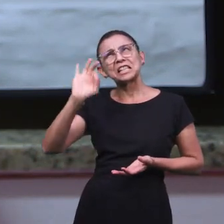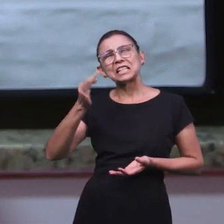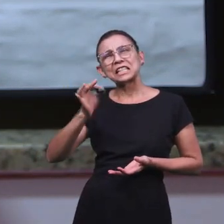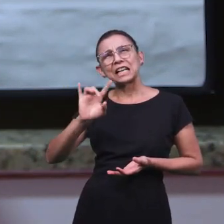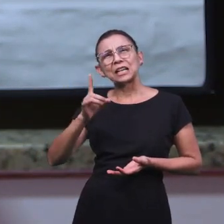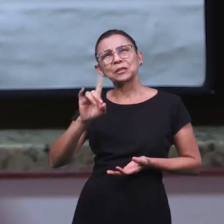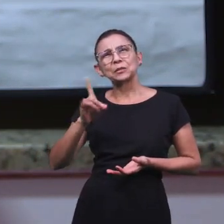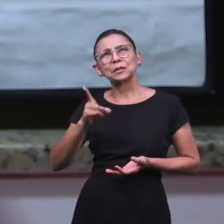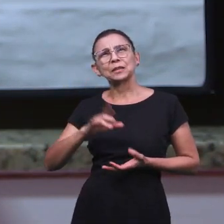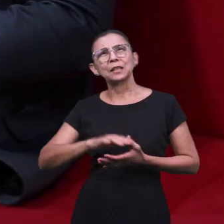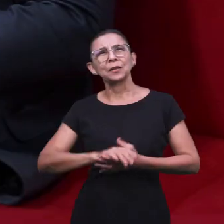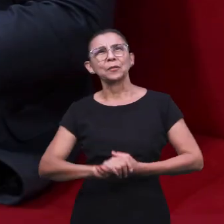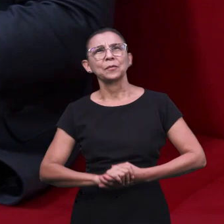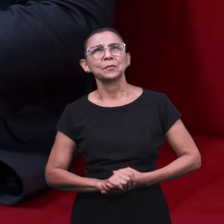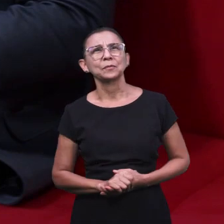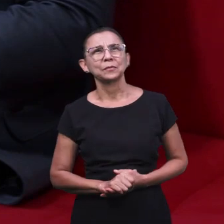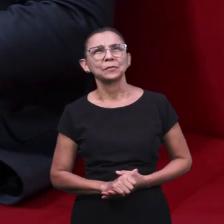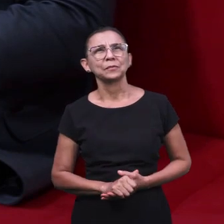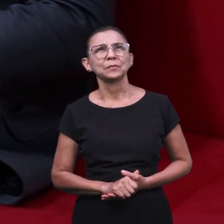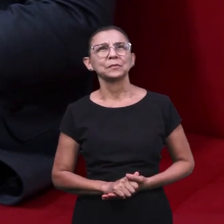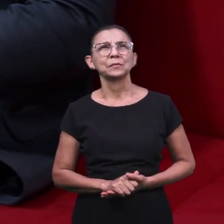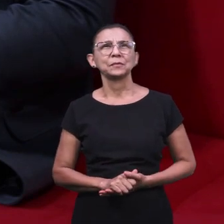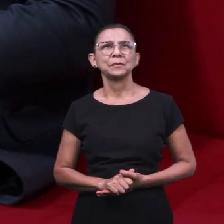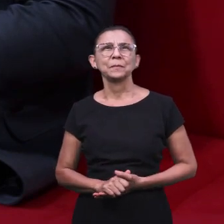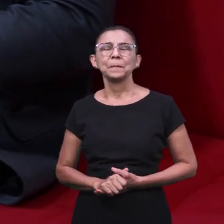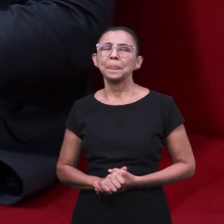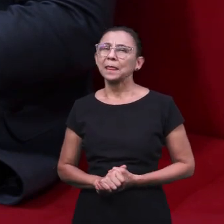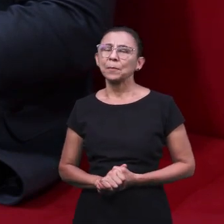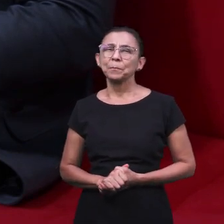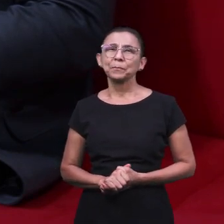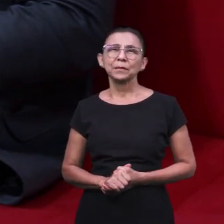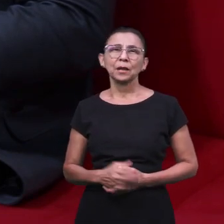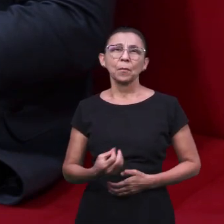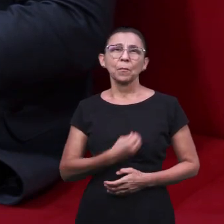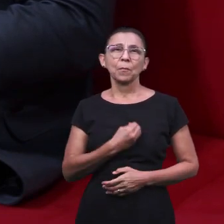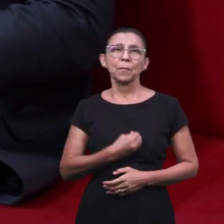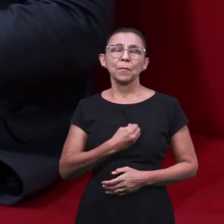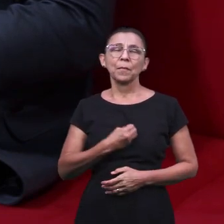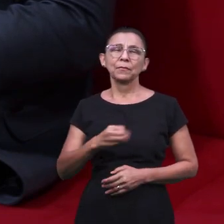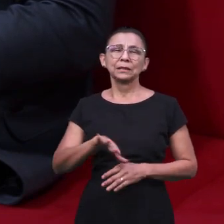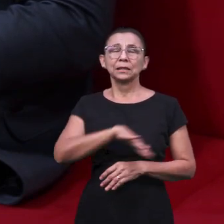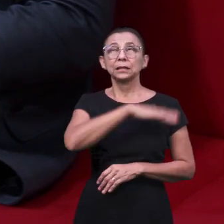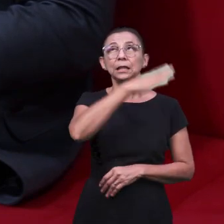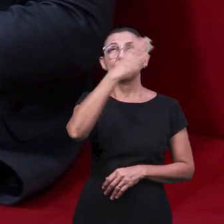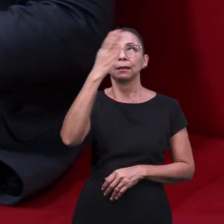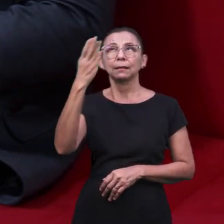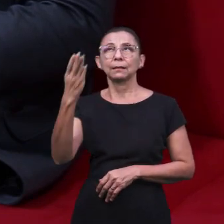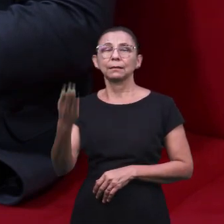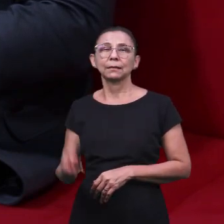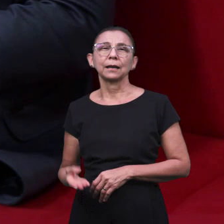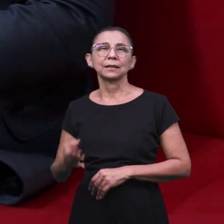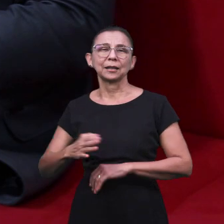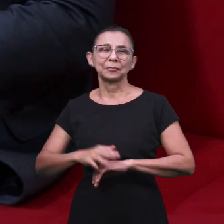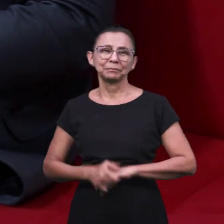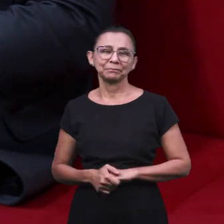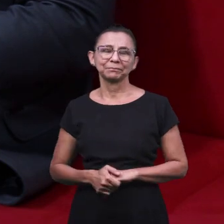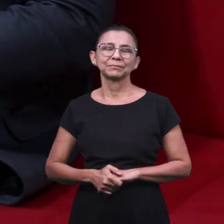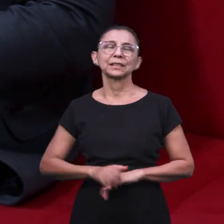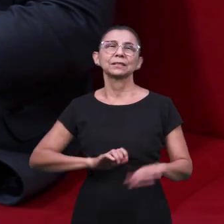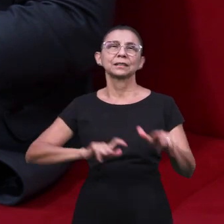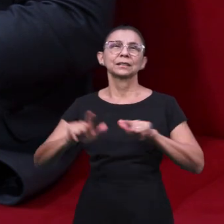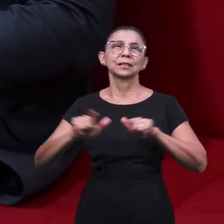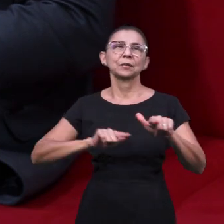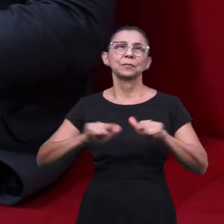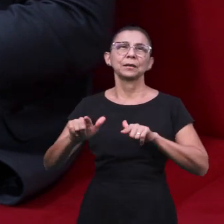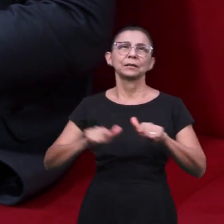Aliás, essa constatação que você fez, que tenho ficado a vida inteira mexendo com isso, foi de pouco tempo agora